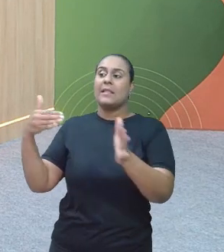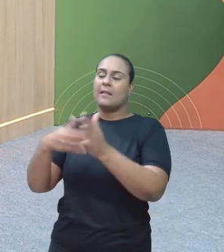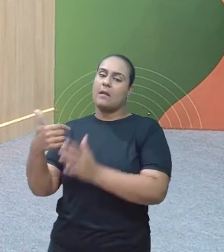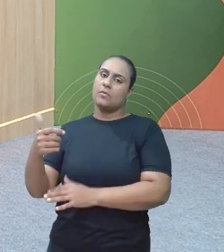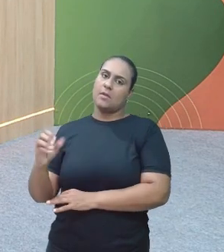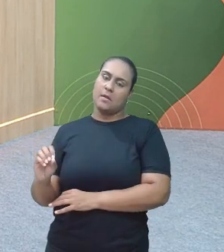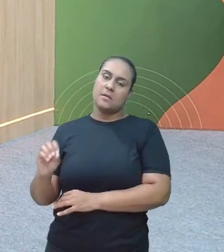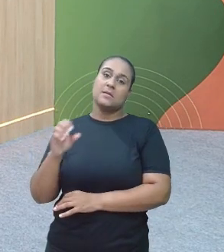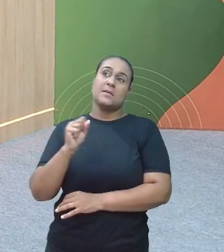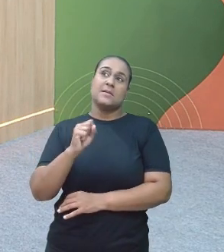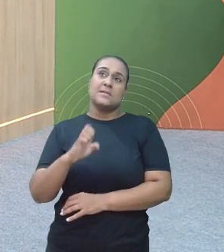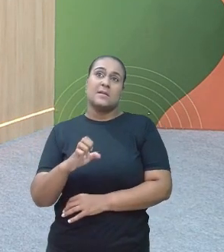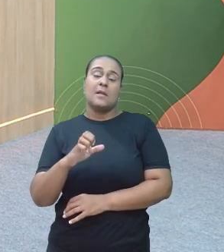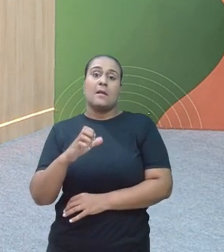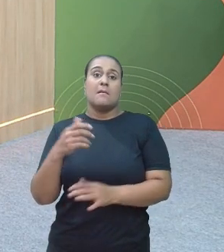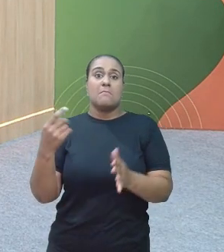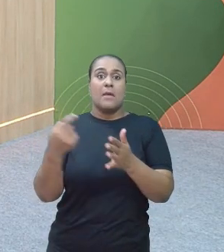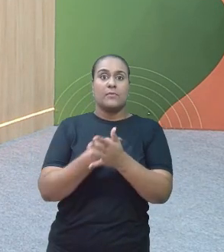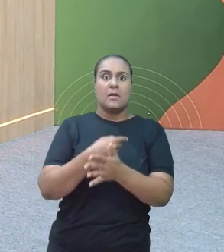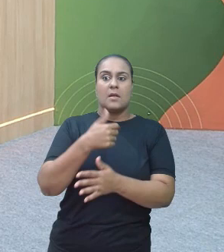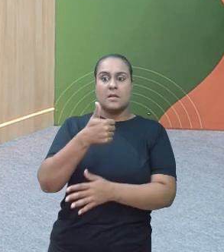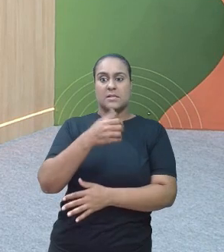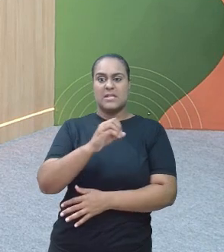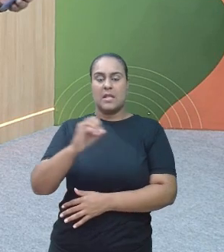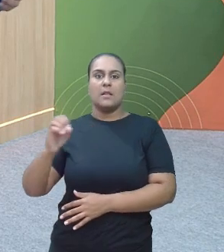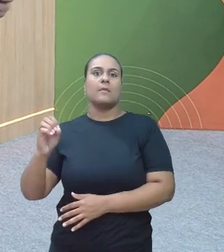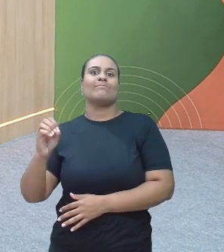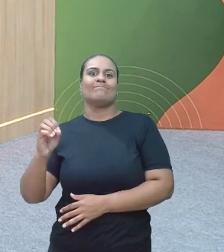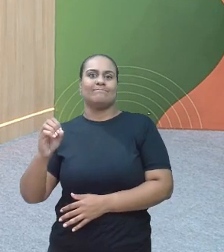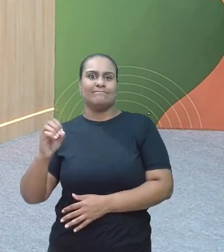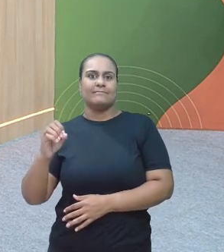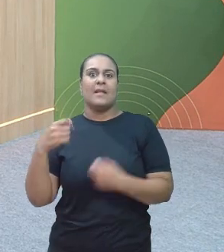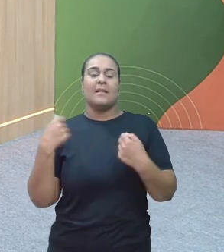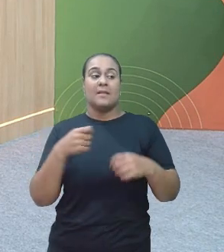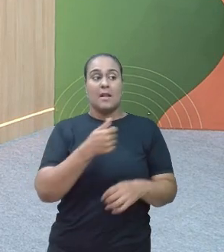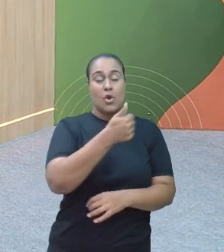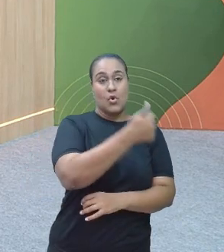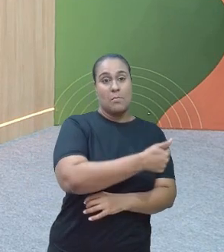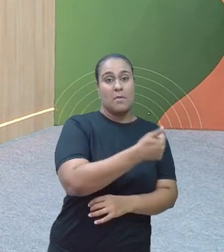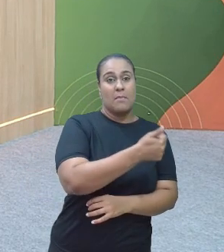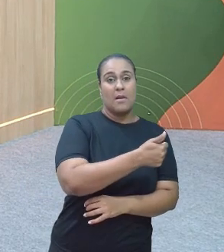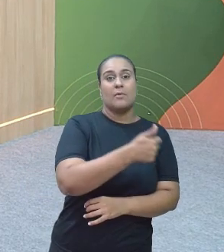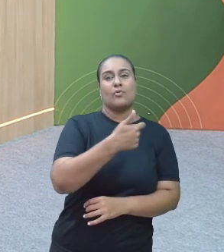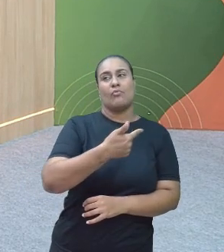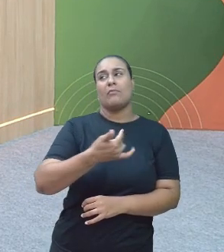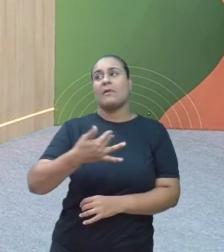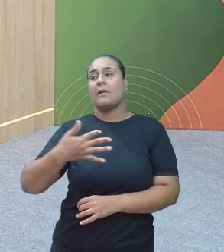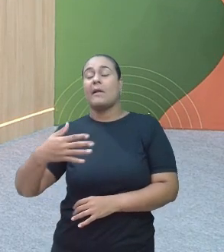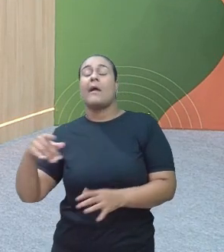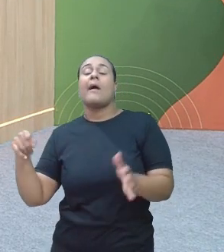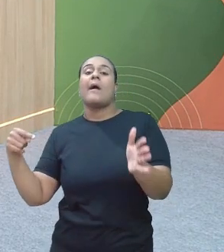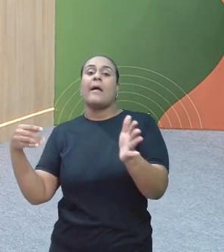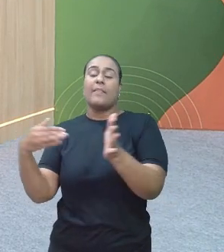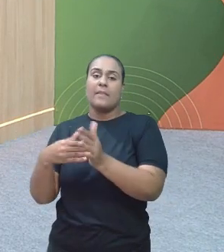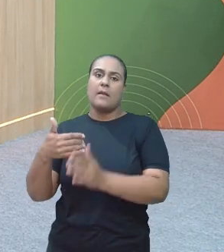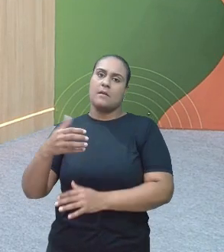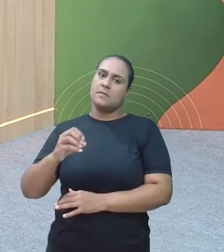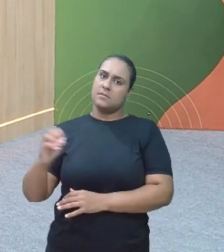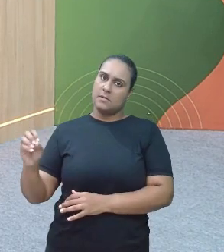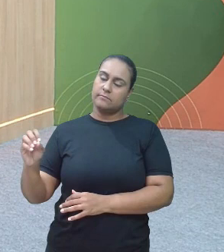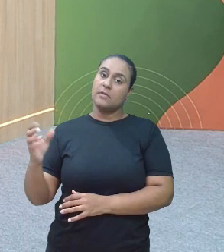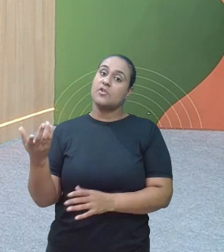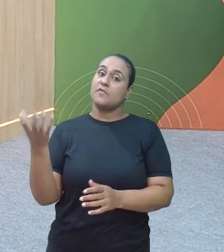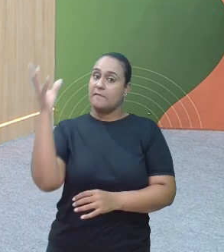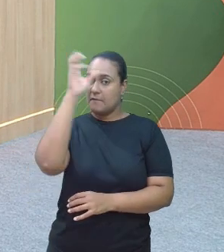perguntado do 100º elemento, teríamos que ir do primeiro ao 100º elemento, tá certo? Mas a gente vai aprender duas